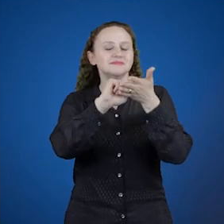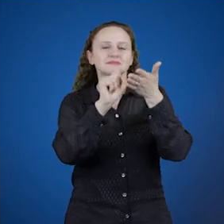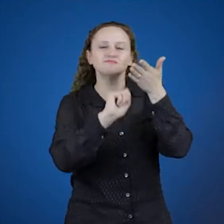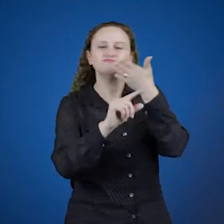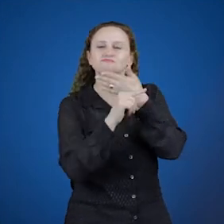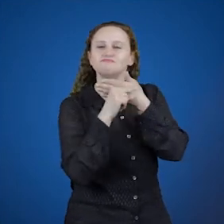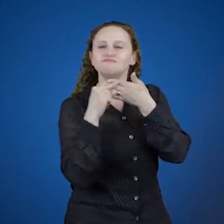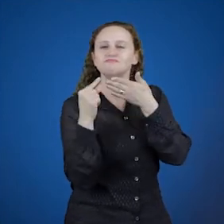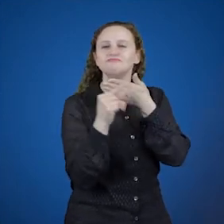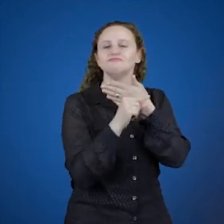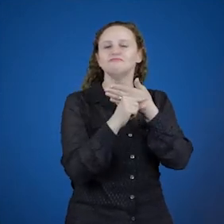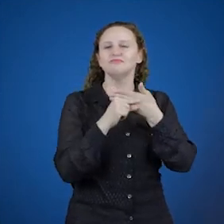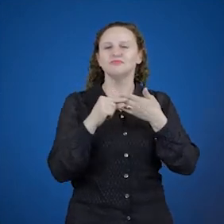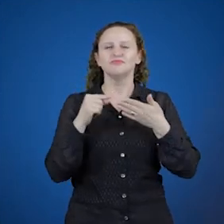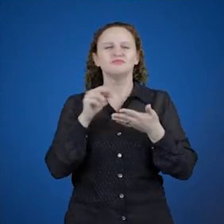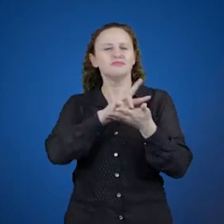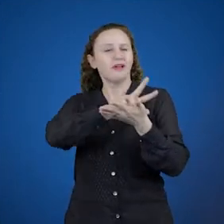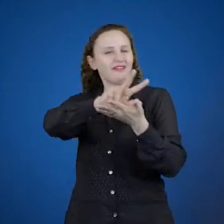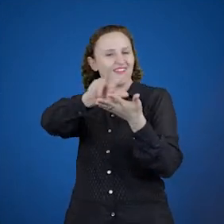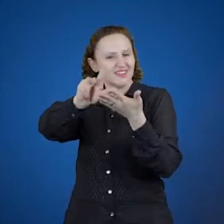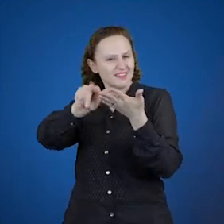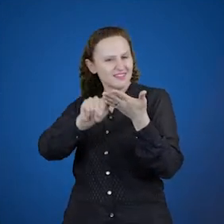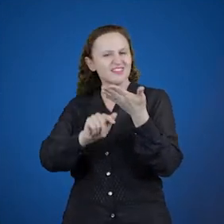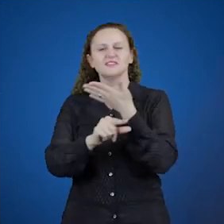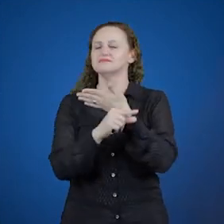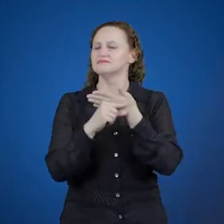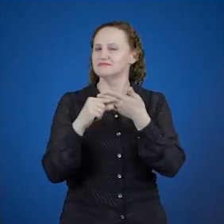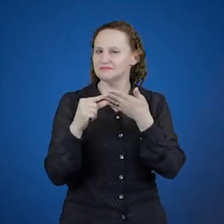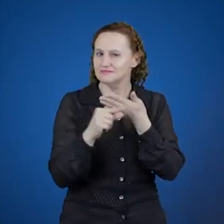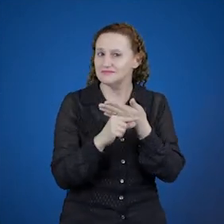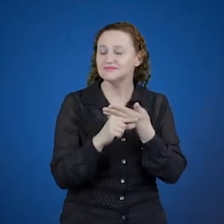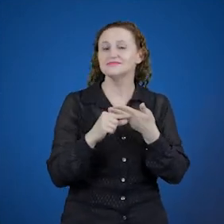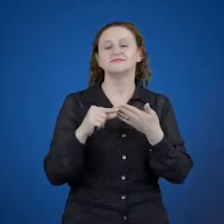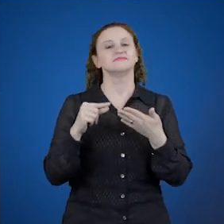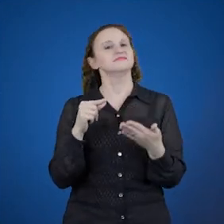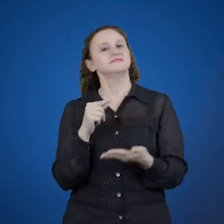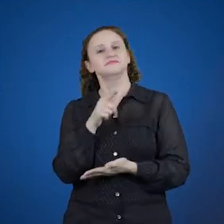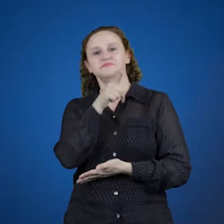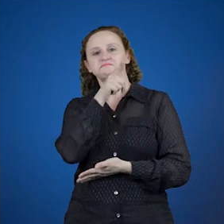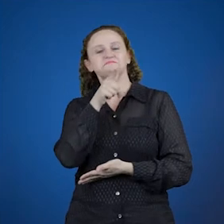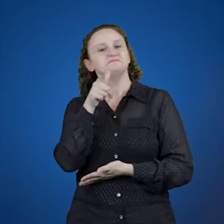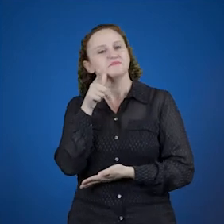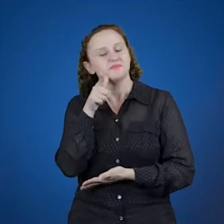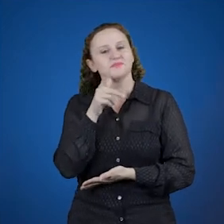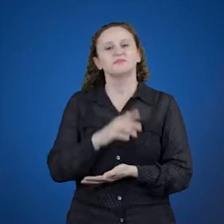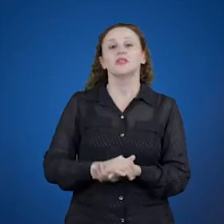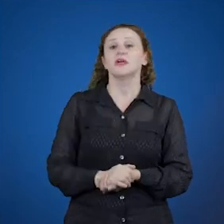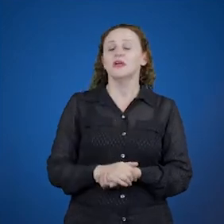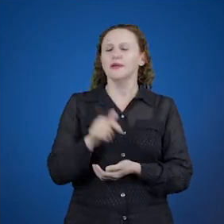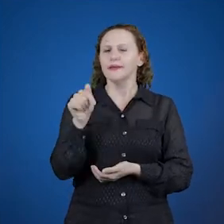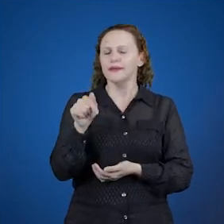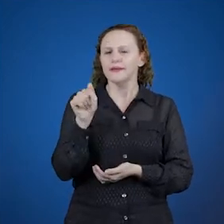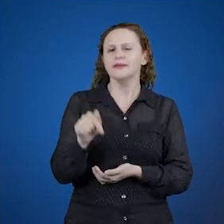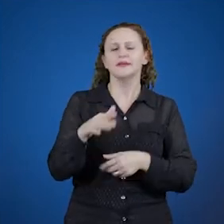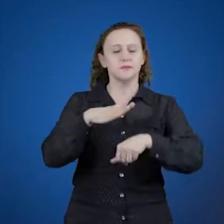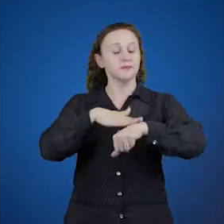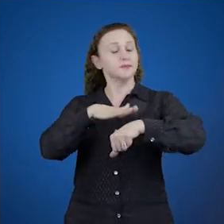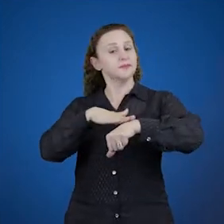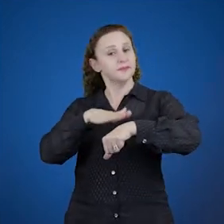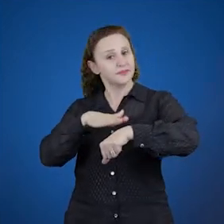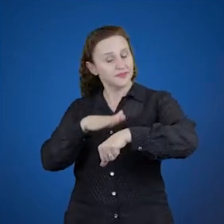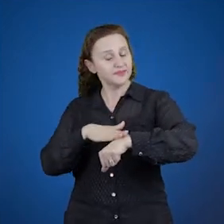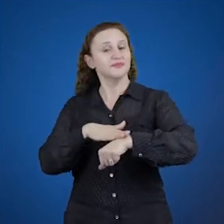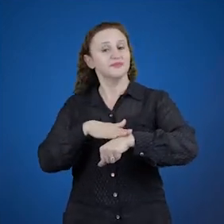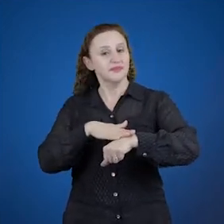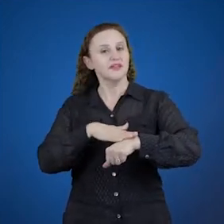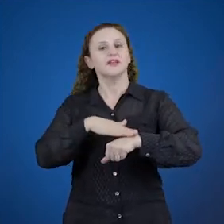latinos como Túlio Virgílio Catulo etc Como nessa ocasião o império